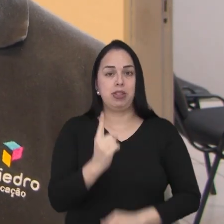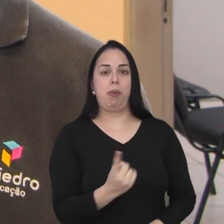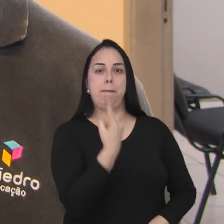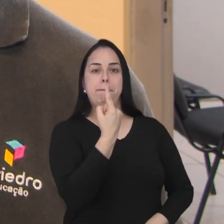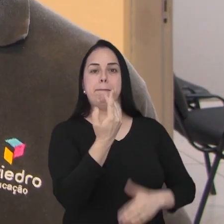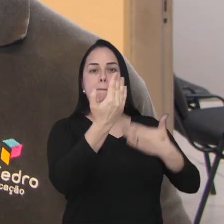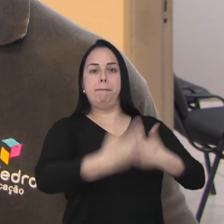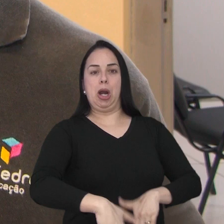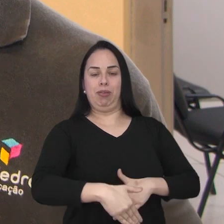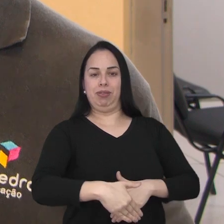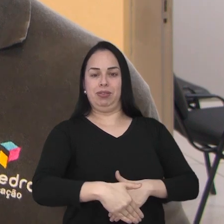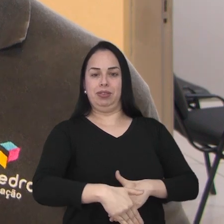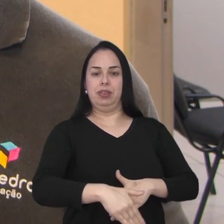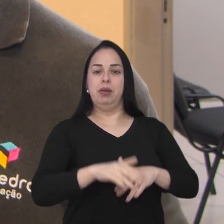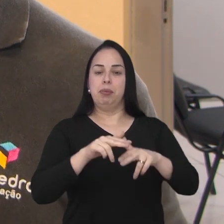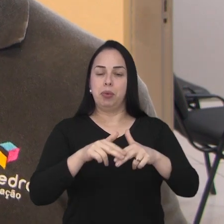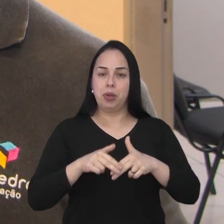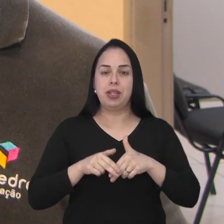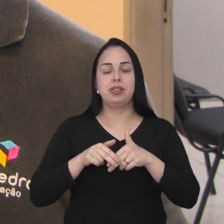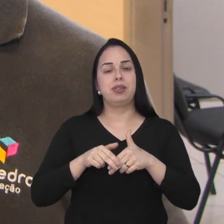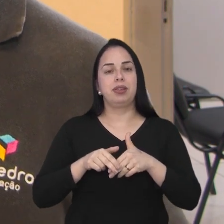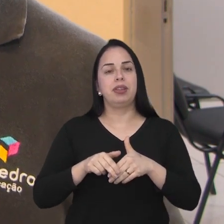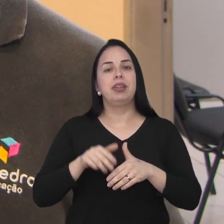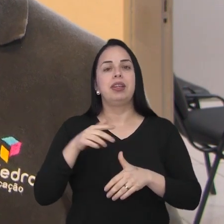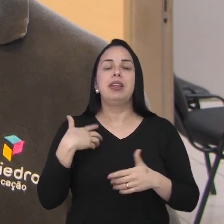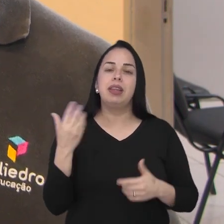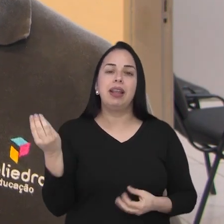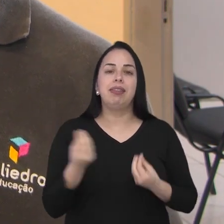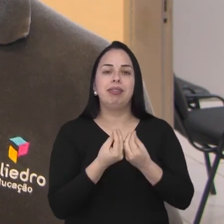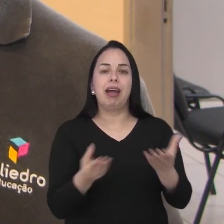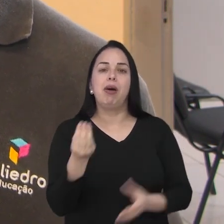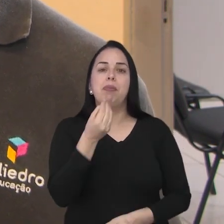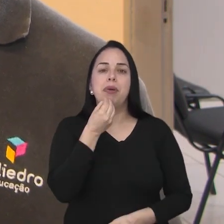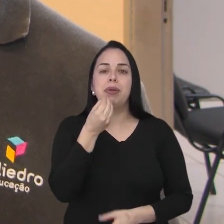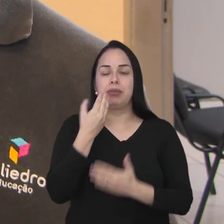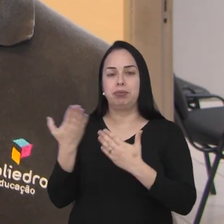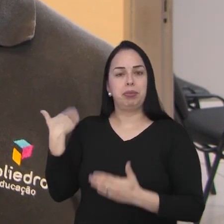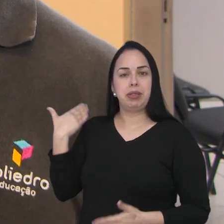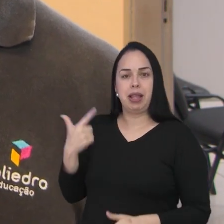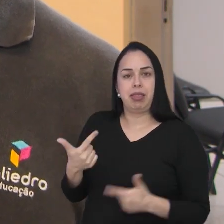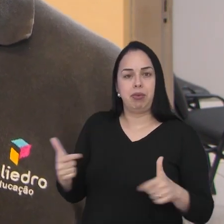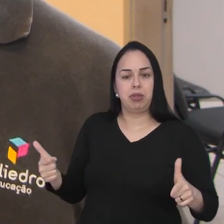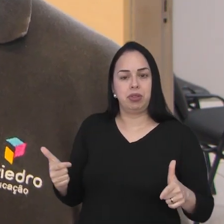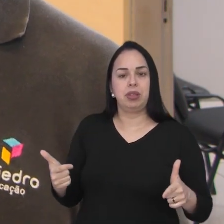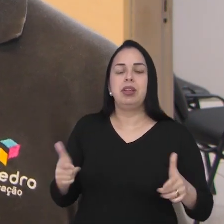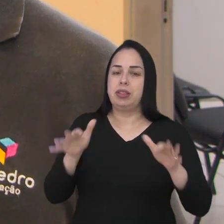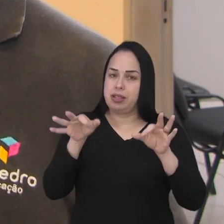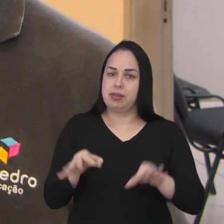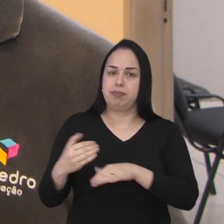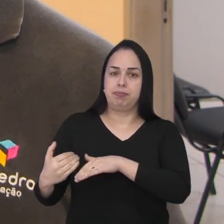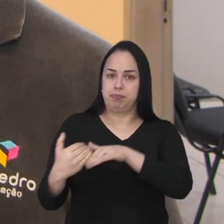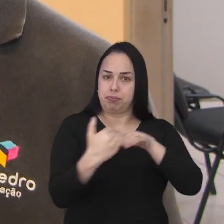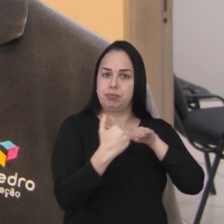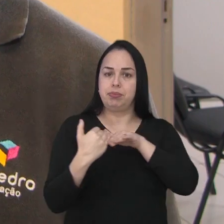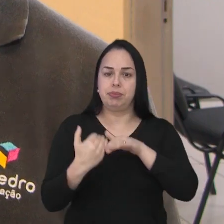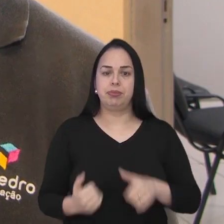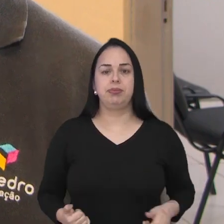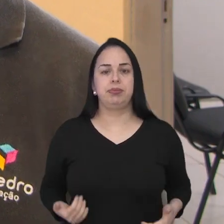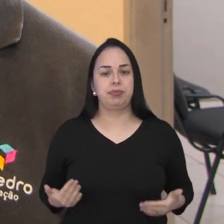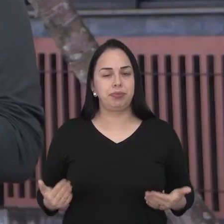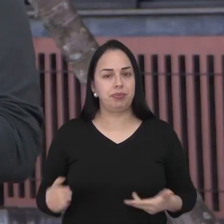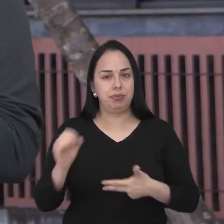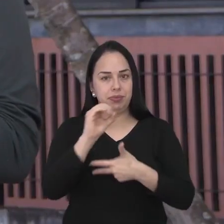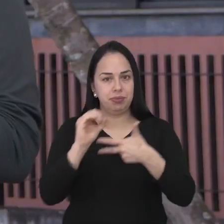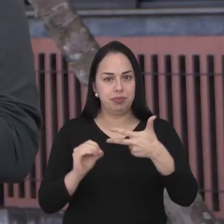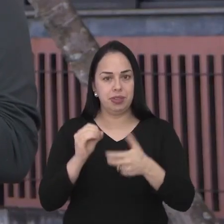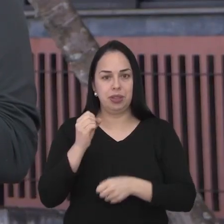uma única prova. Então a abrangência é interessante e gerar essa possibilidade, o que antes não existia, é muito justo, né? Traz um equilíbrio